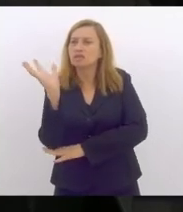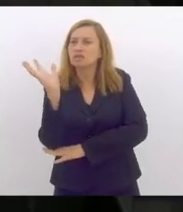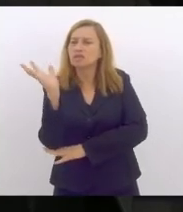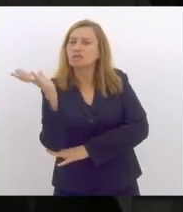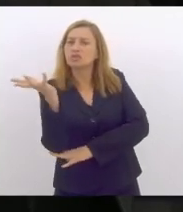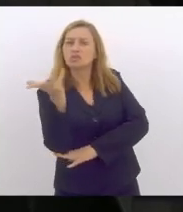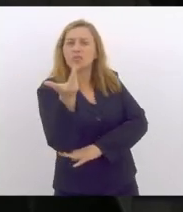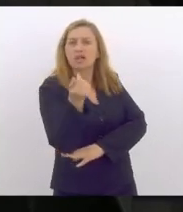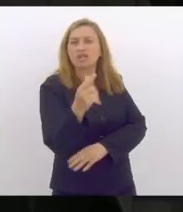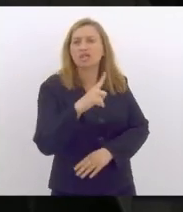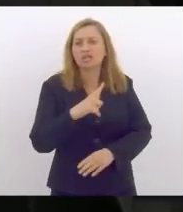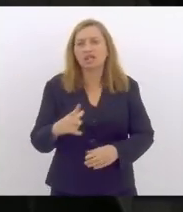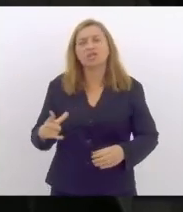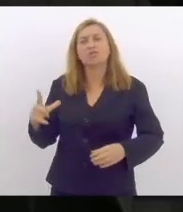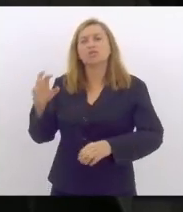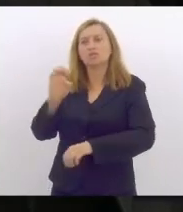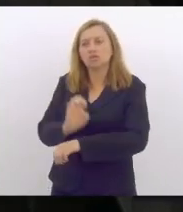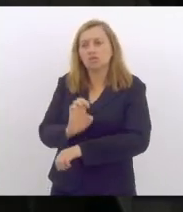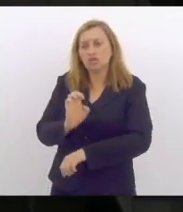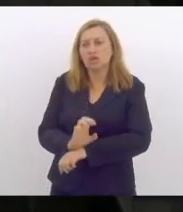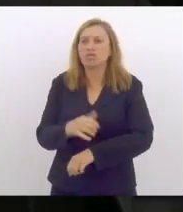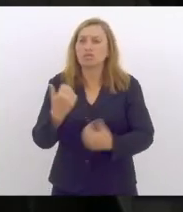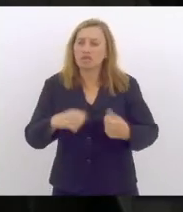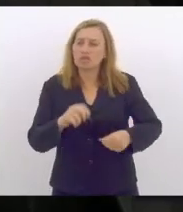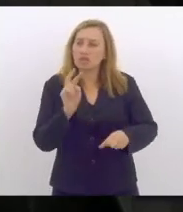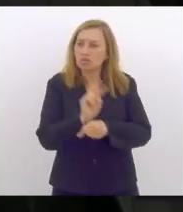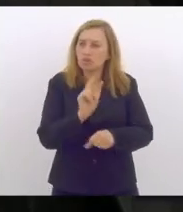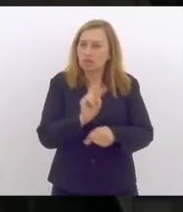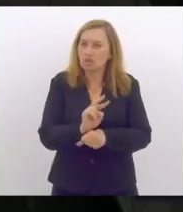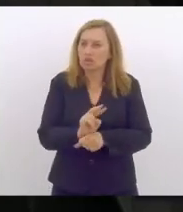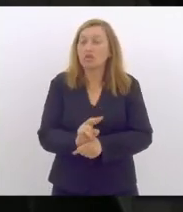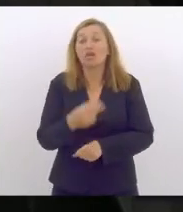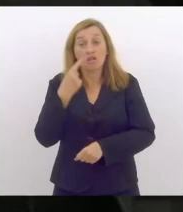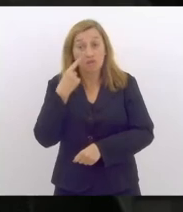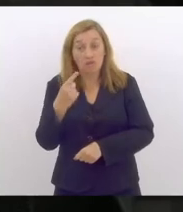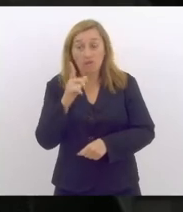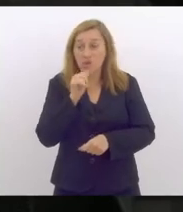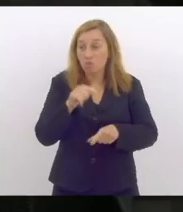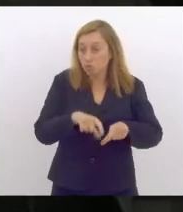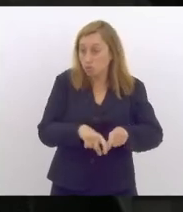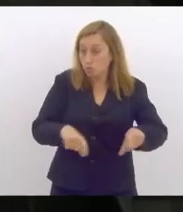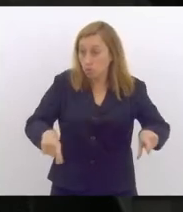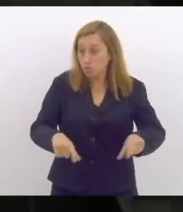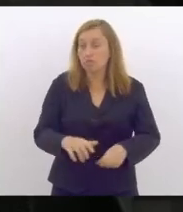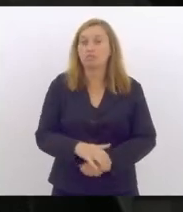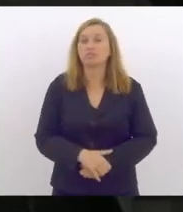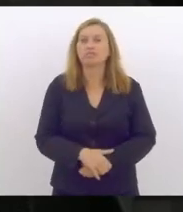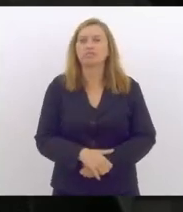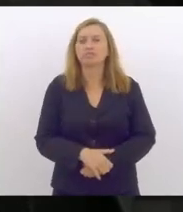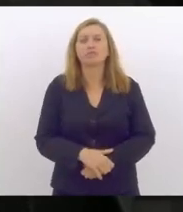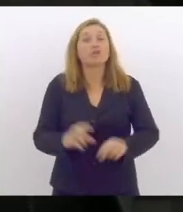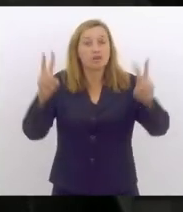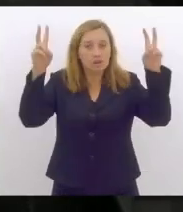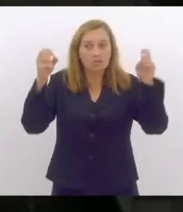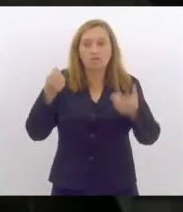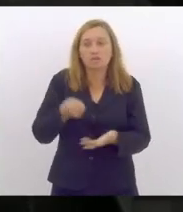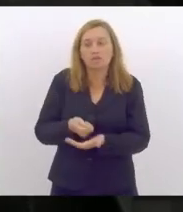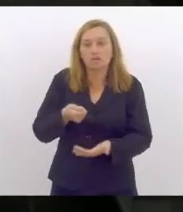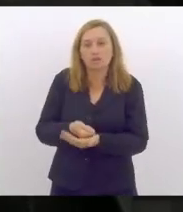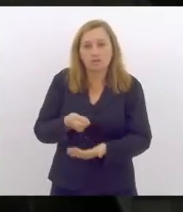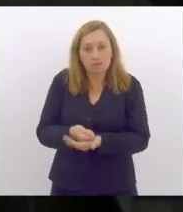nosso estado e que precisa ser preservado. Veja a questão do saneamento ambiental. E é um tema